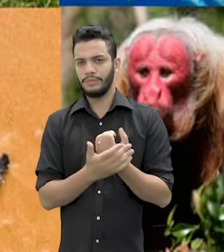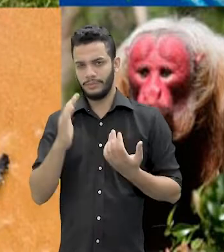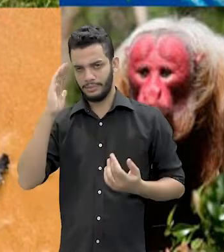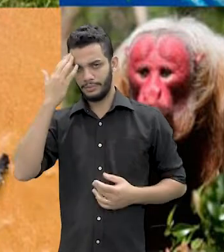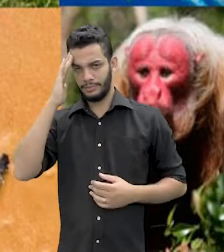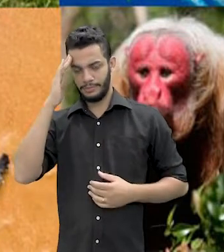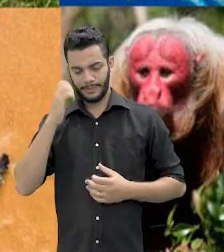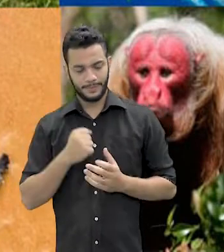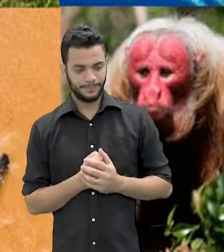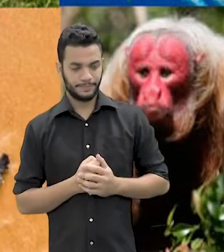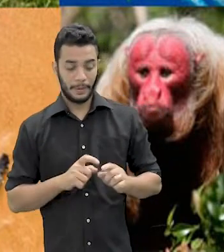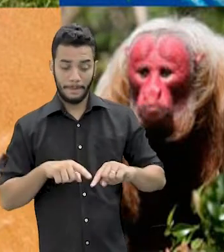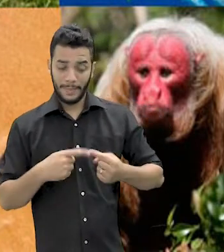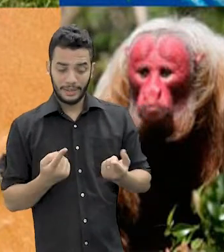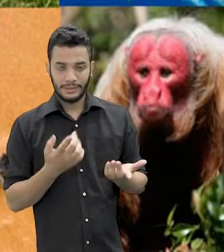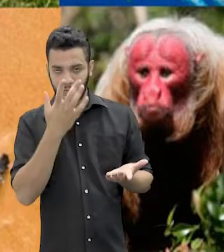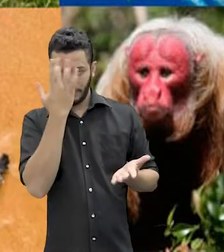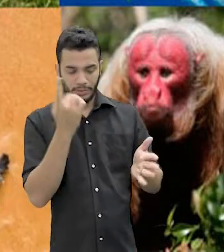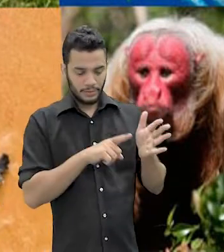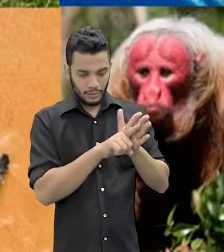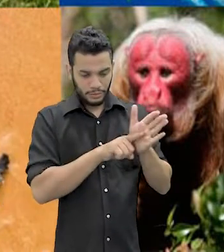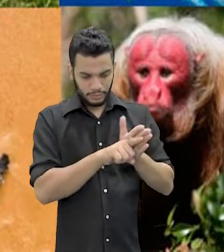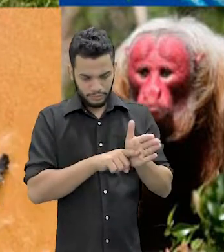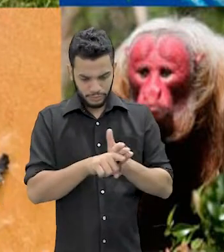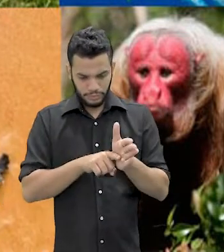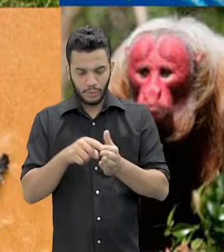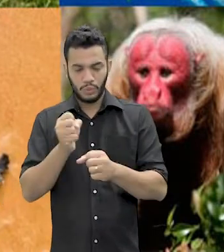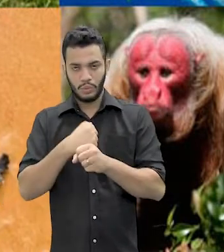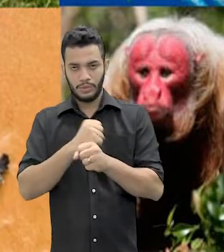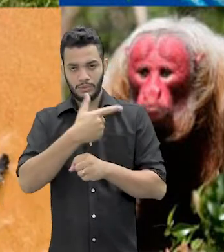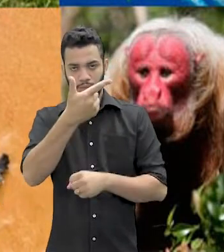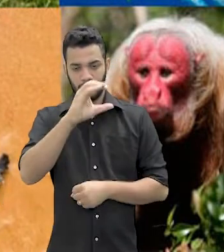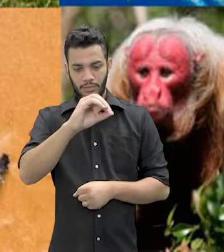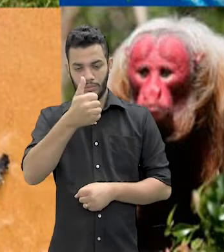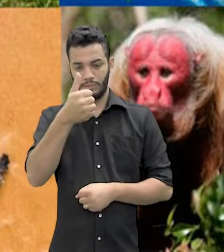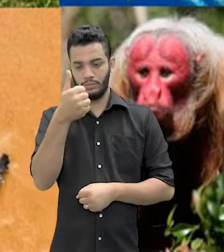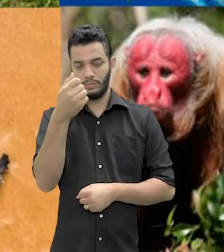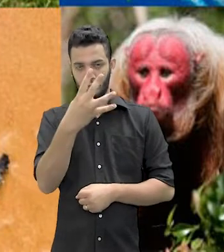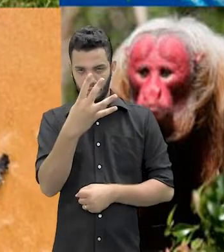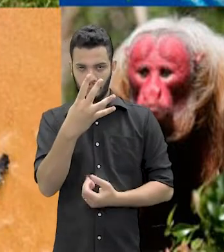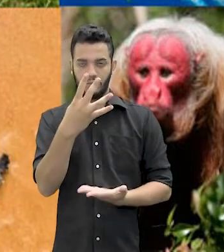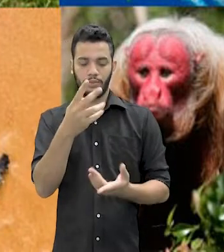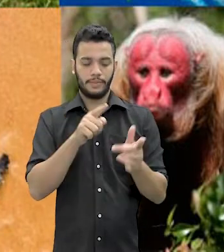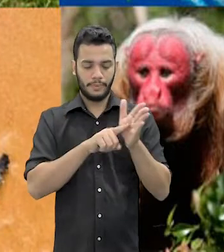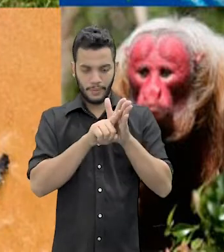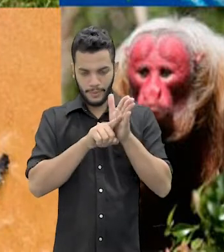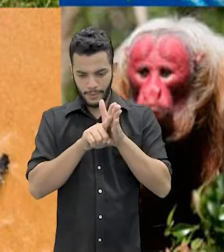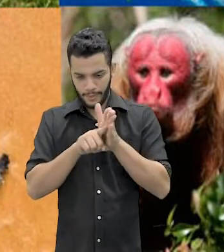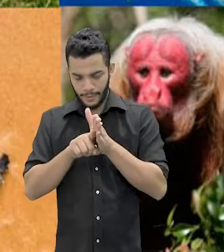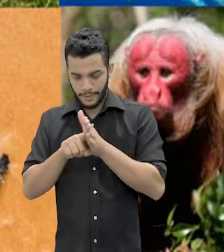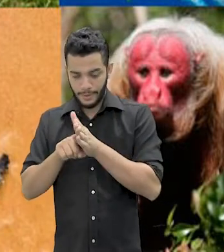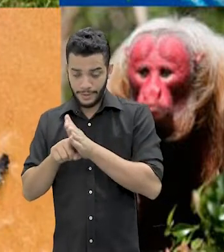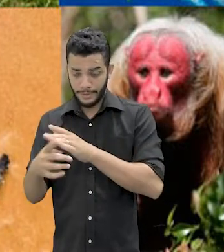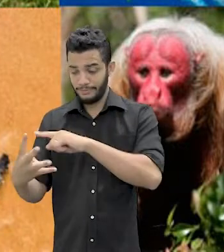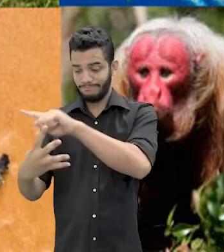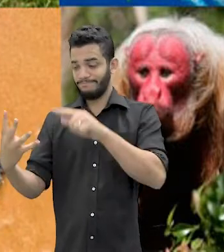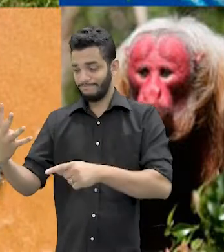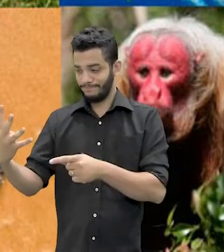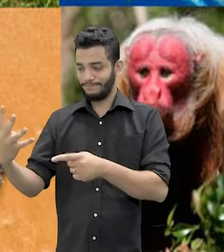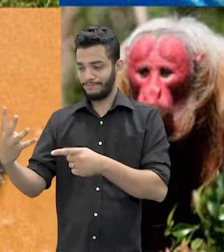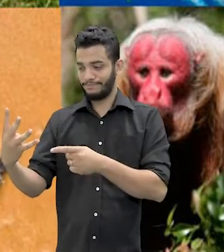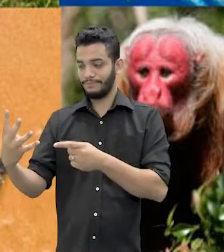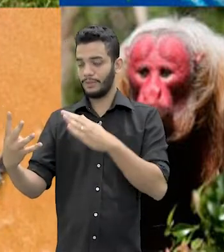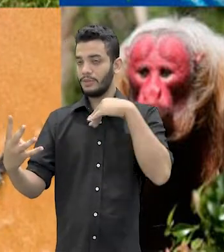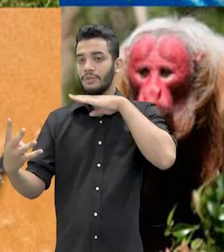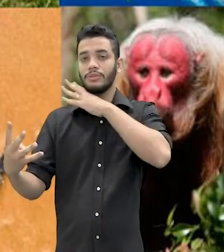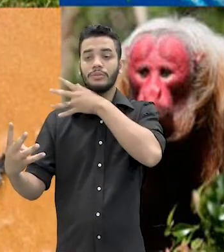foram feitas e concluídas em dezembro de 2014, e todas essas quatro espécies foram dadas como extintas.